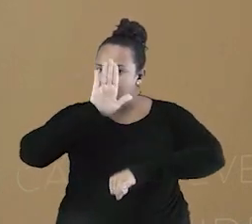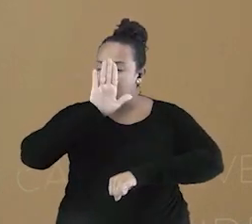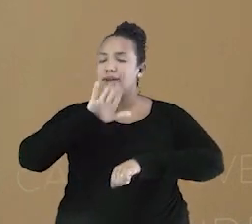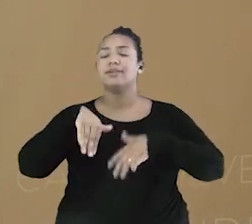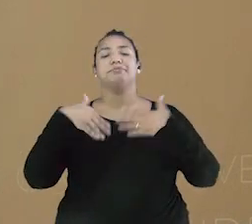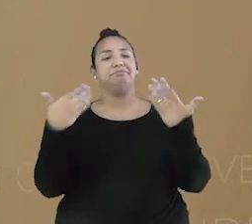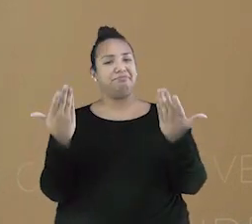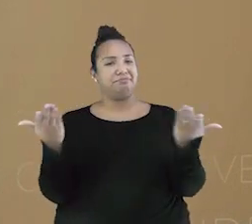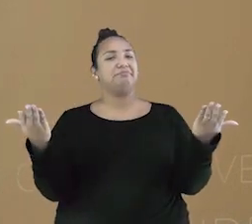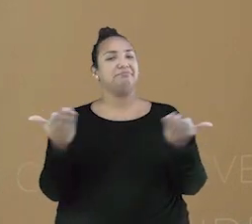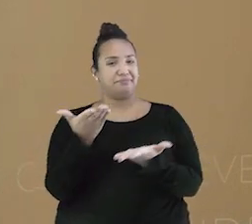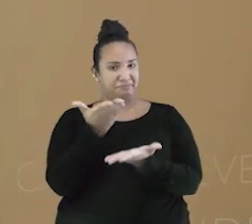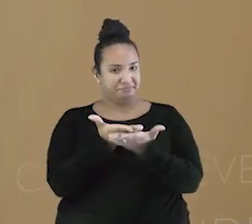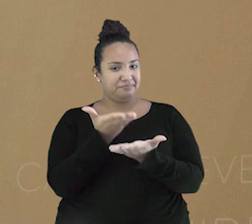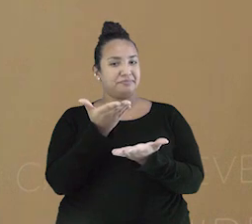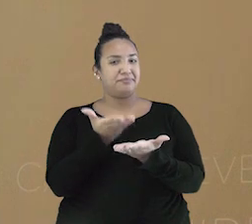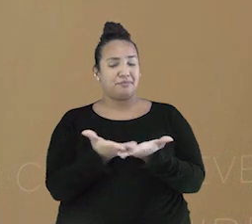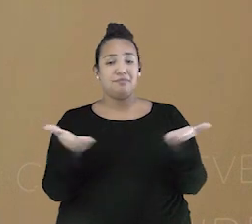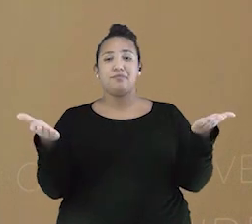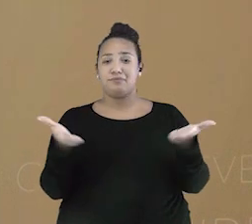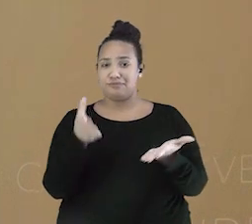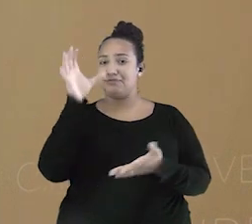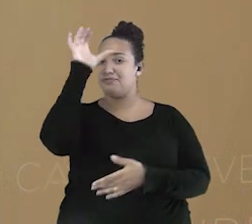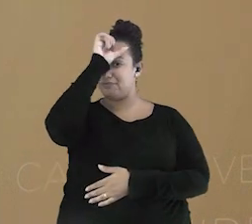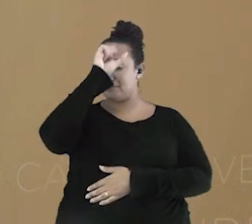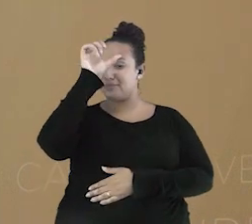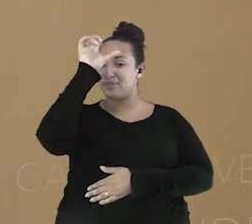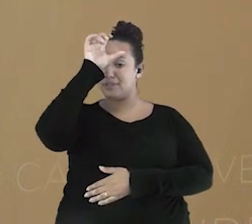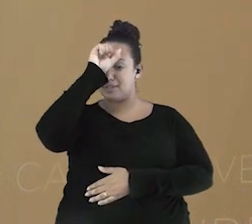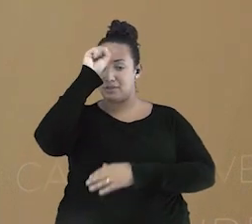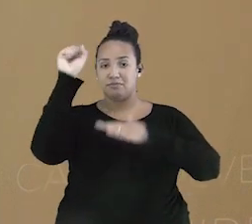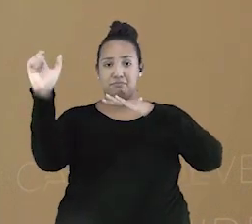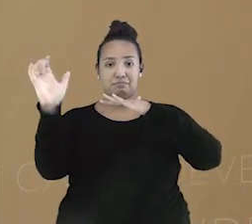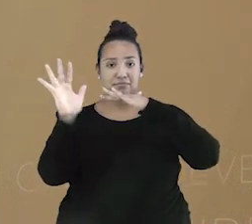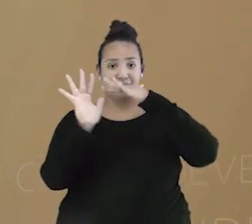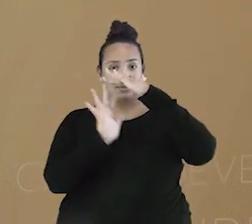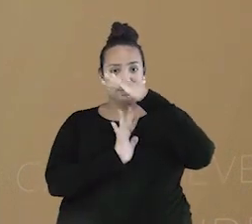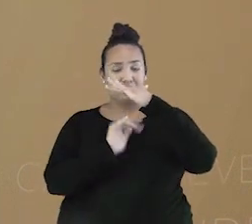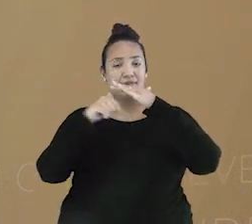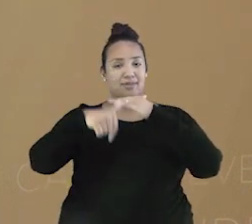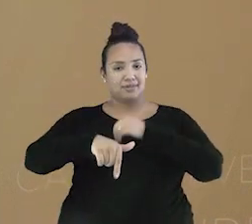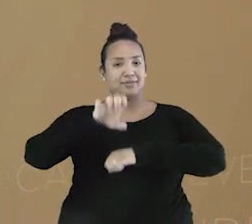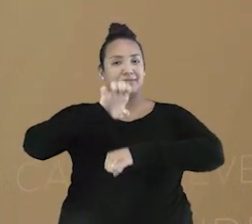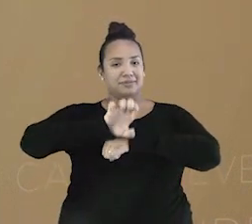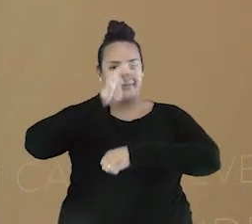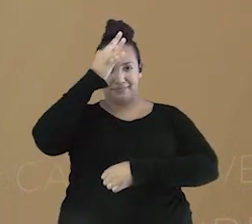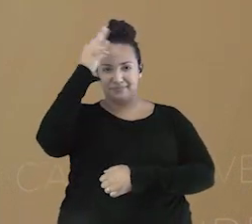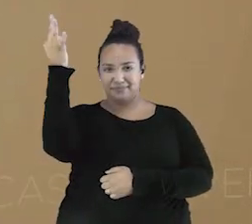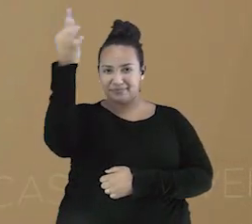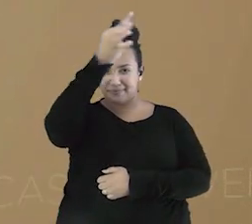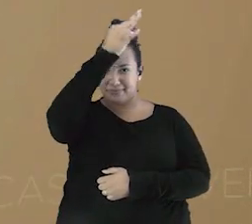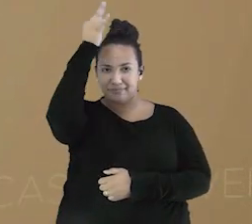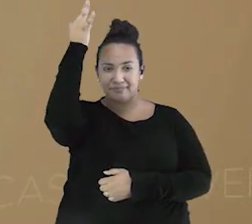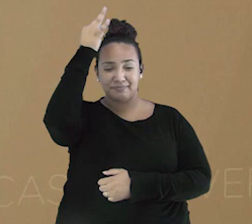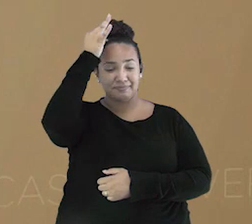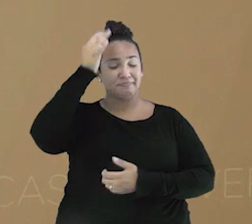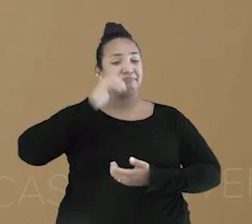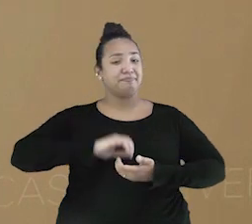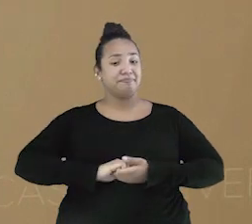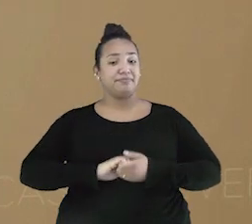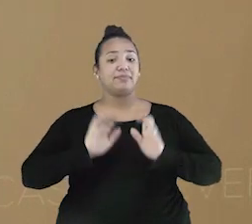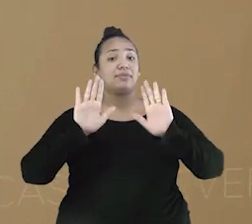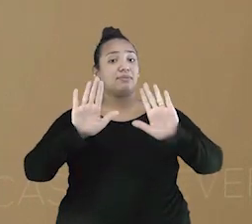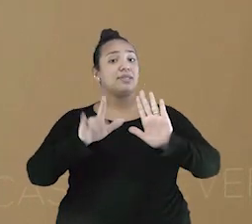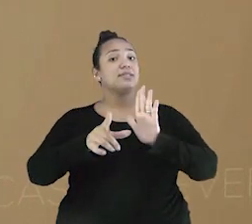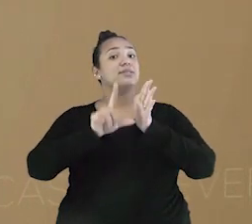isso, fica comigo, porque hoje nós iremos aprender sobre a migração no Espírito Santo. Ah, mas antes